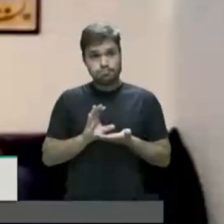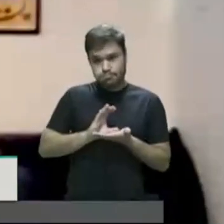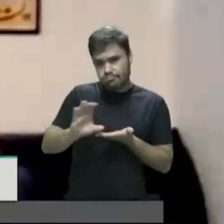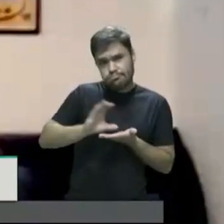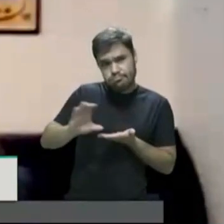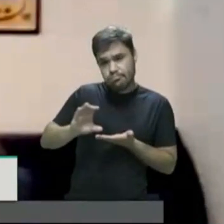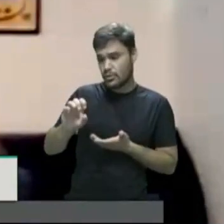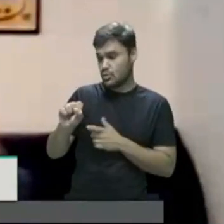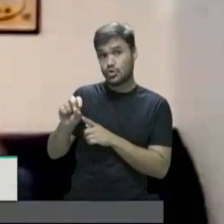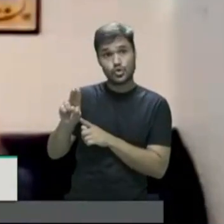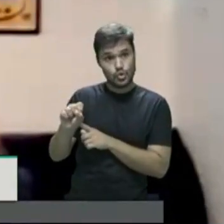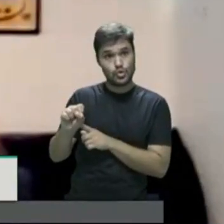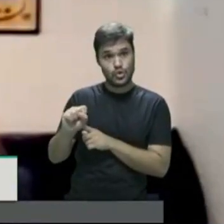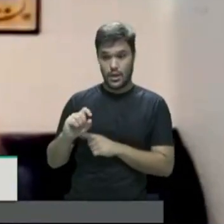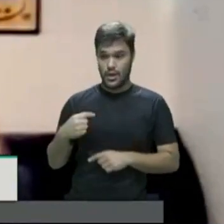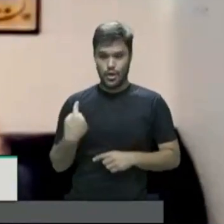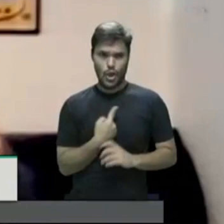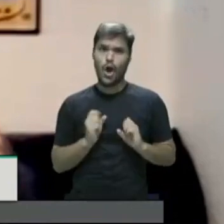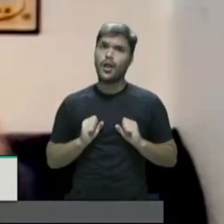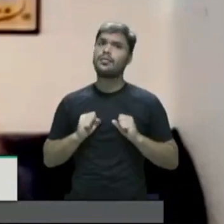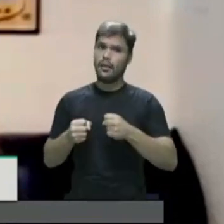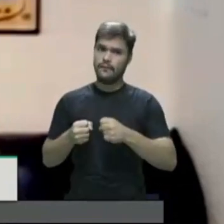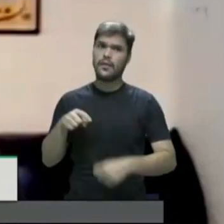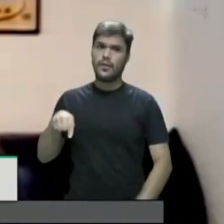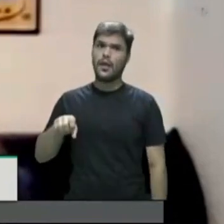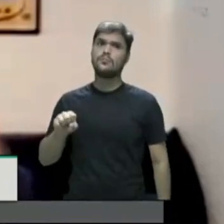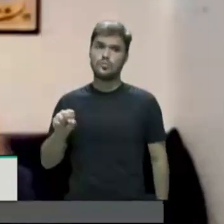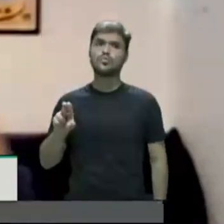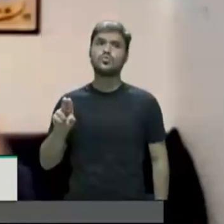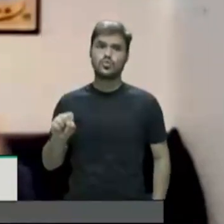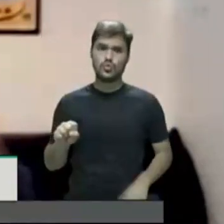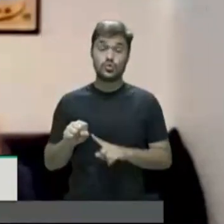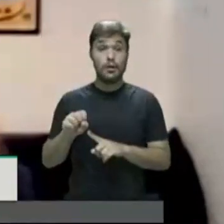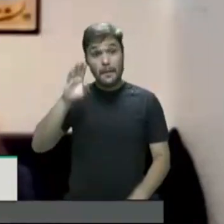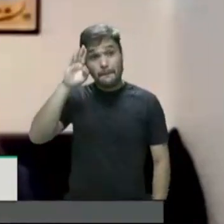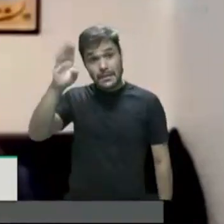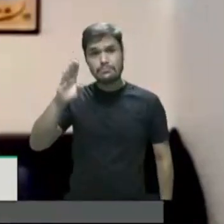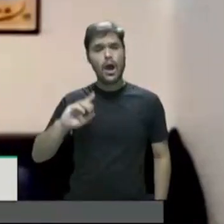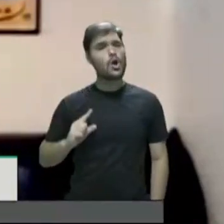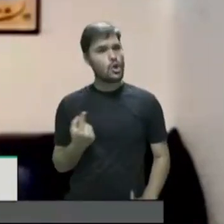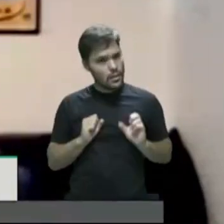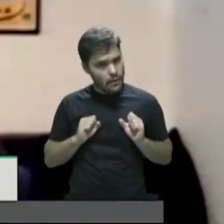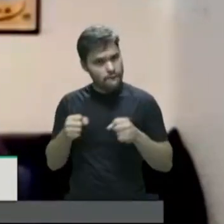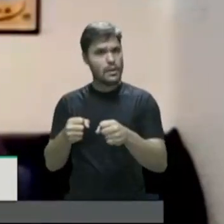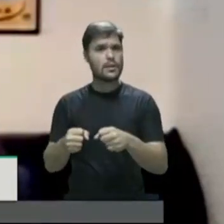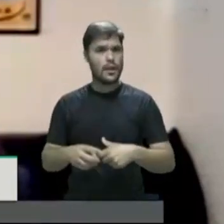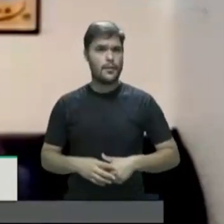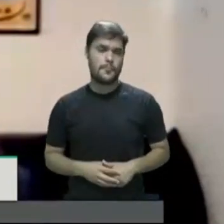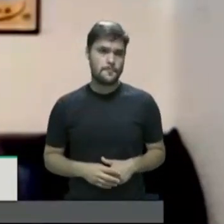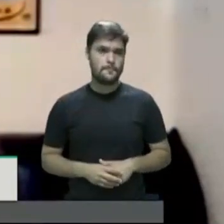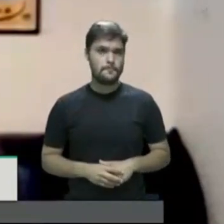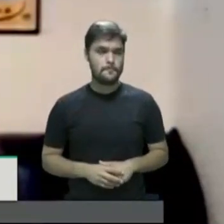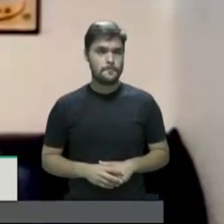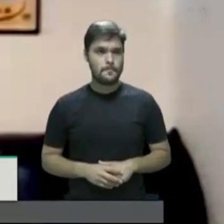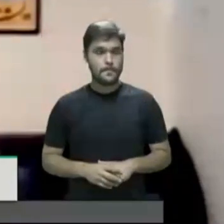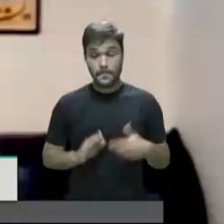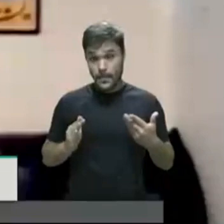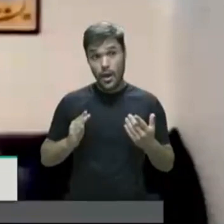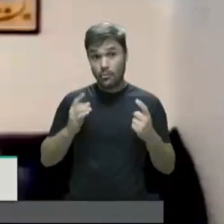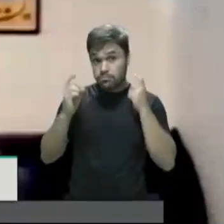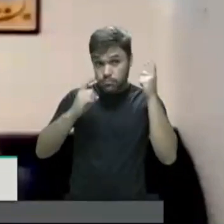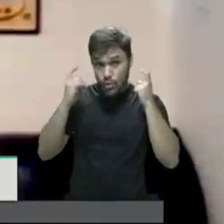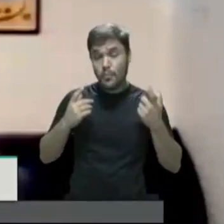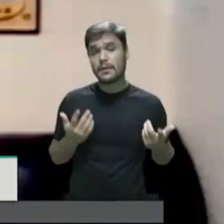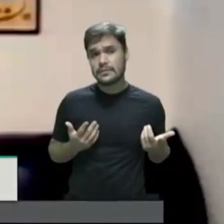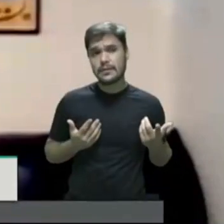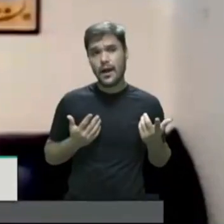SUS. Nós somos defensores do SUS, essencialmente defensores do SUS. Portanto, uma preocupação que emerge